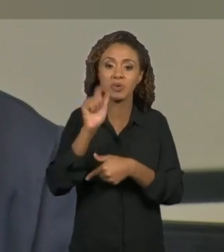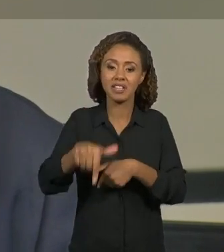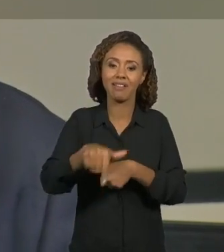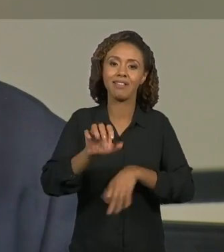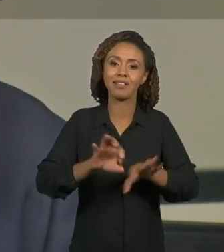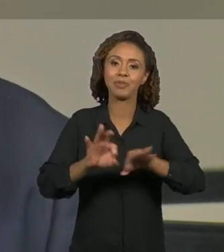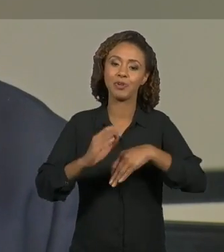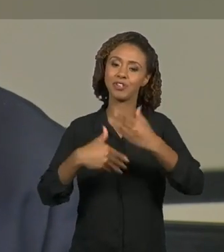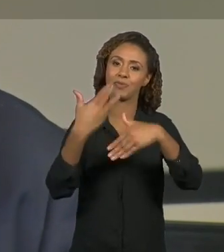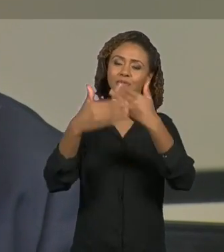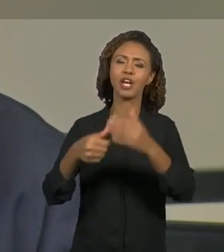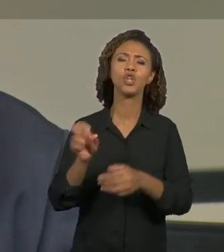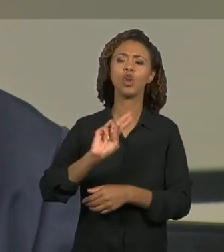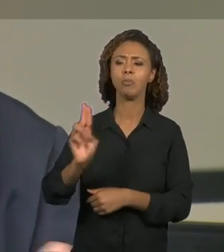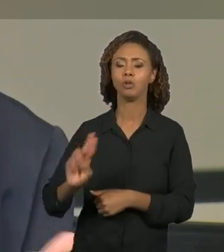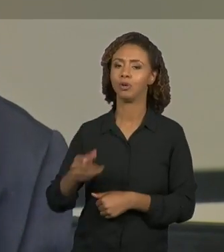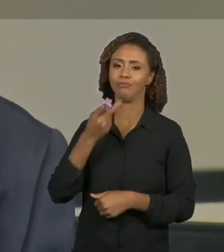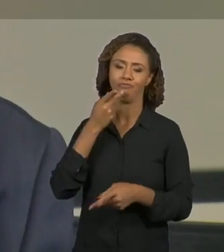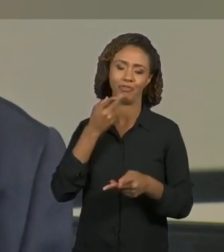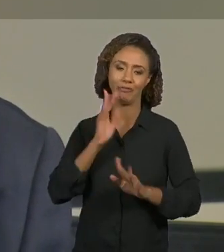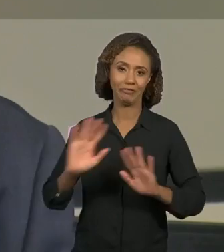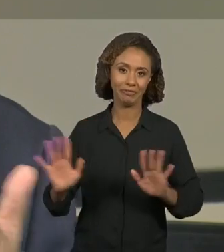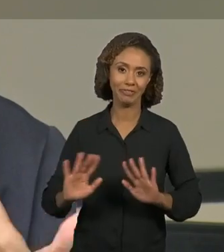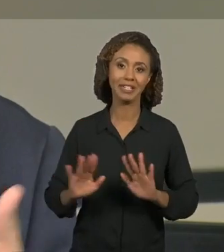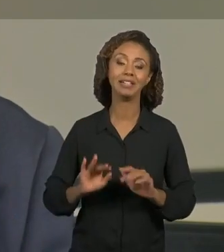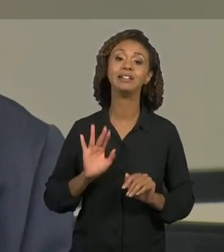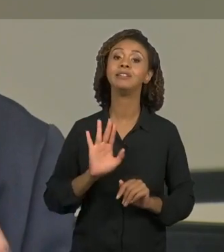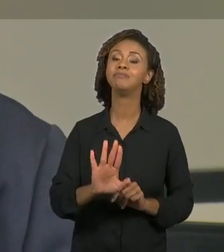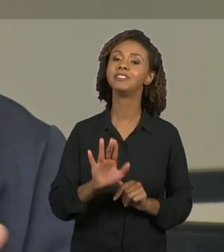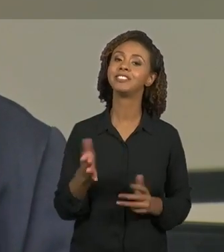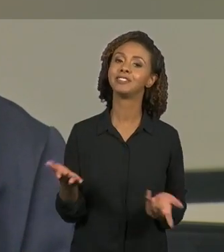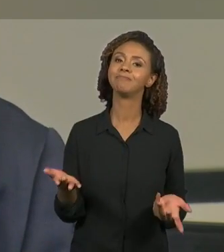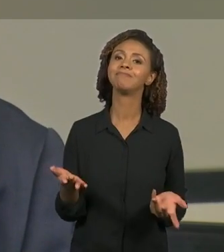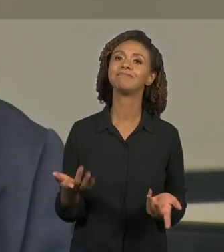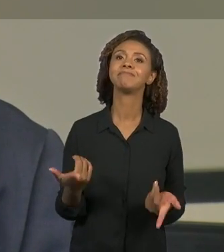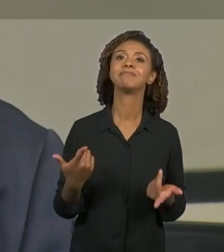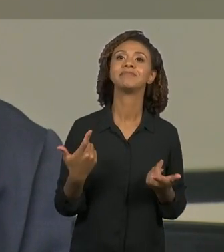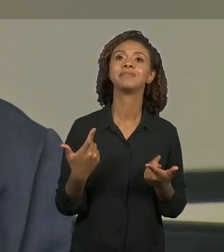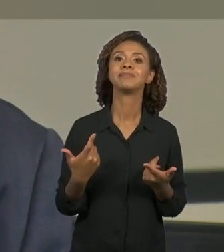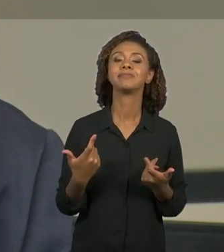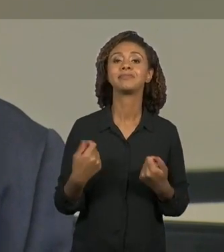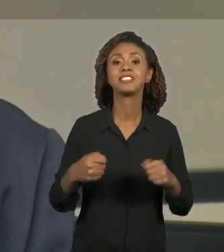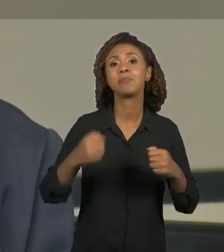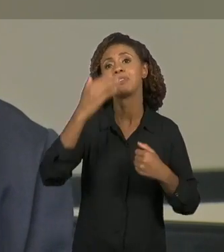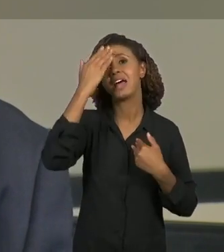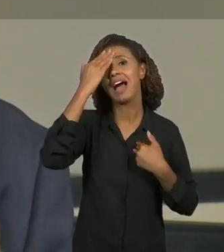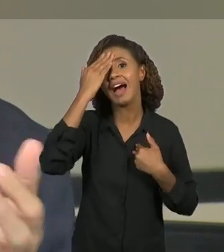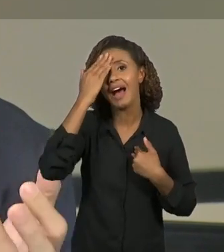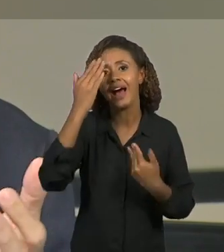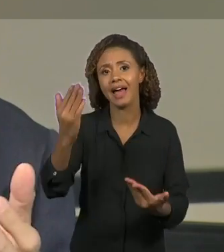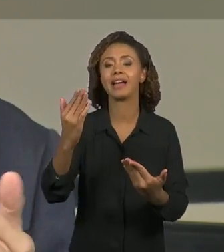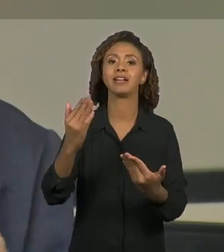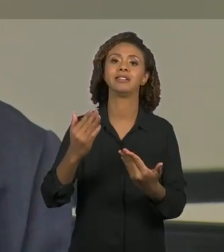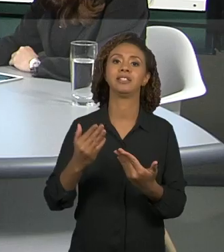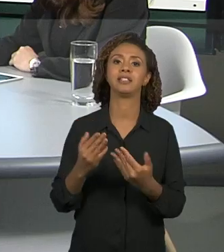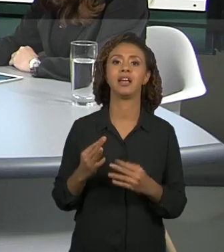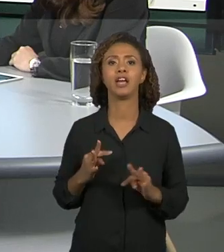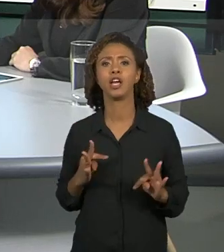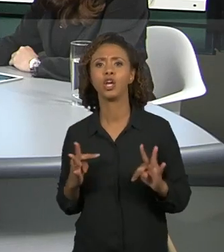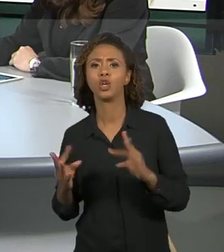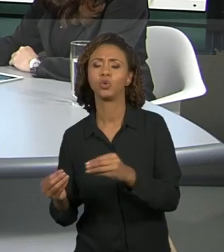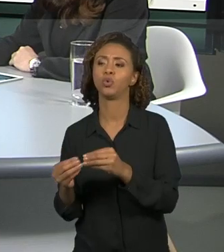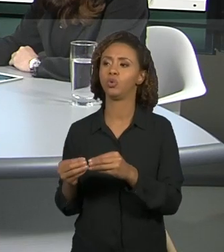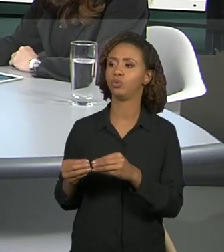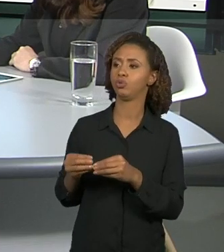e a gente não vou citar nomes mas não não tem como não não agradecer tá o pessoal do todos os profissionais